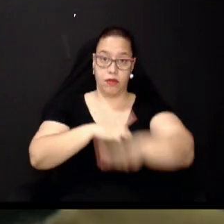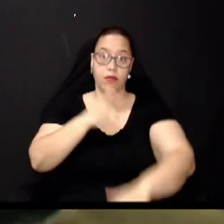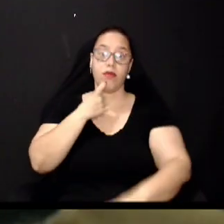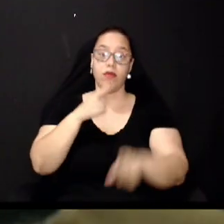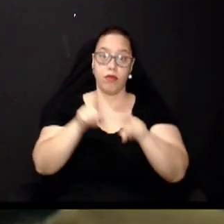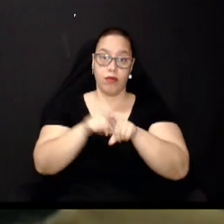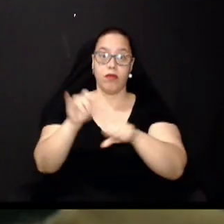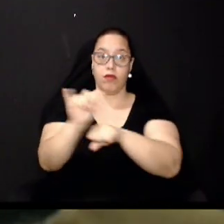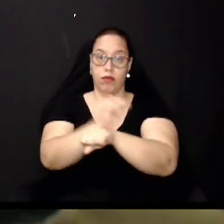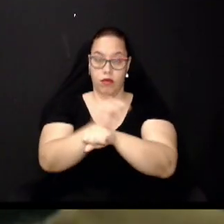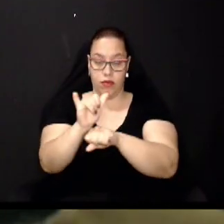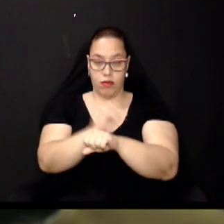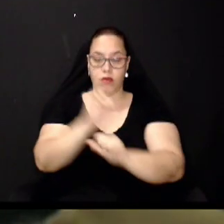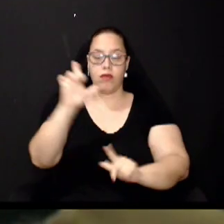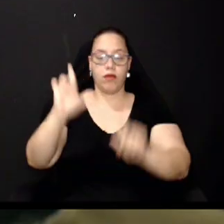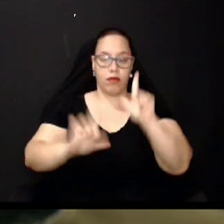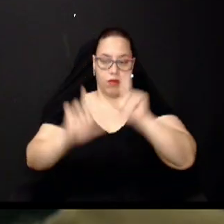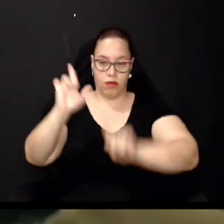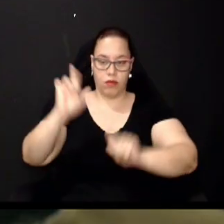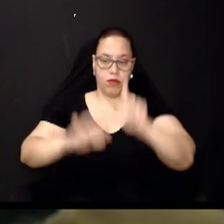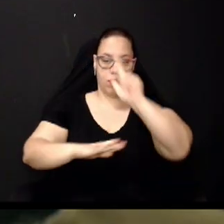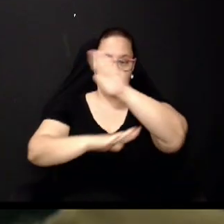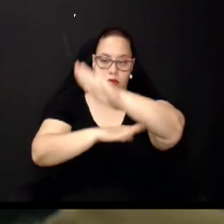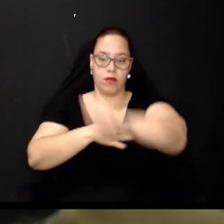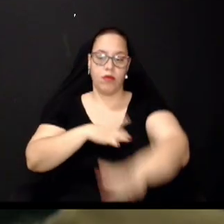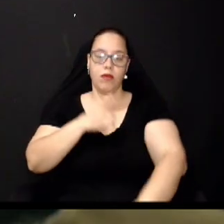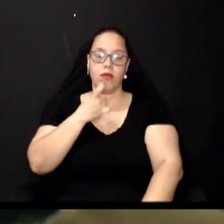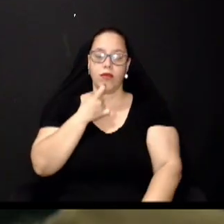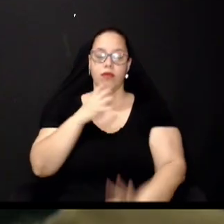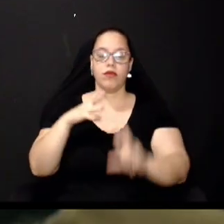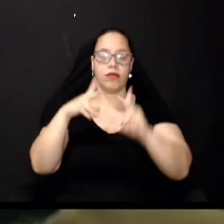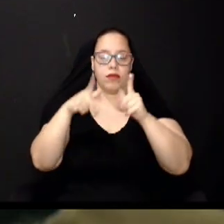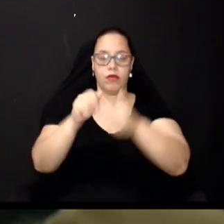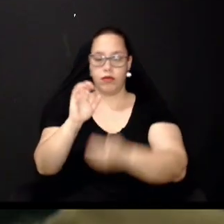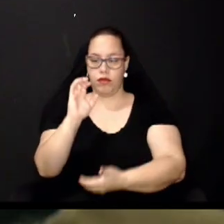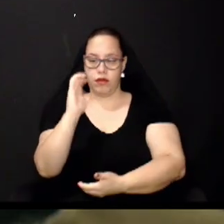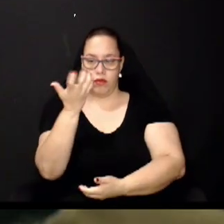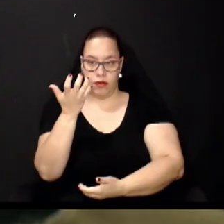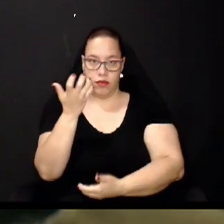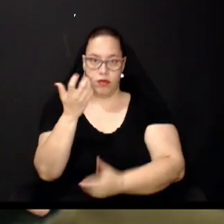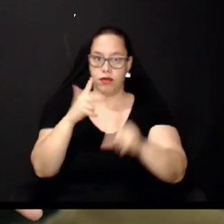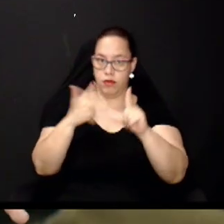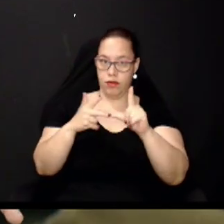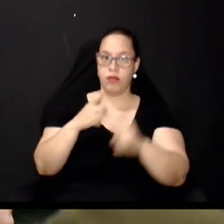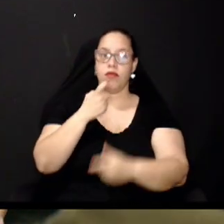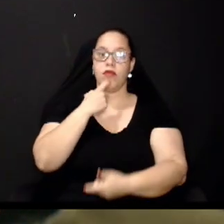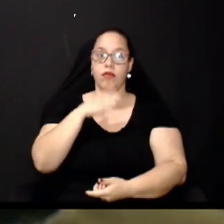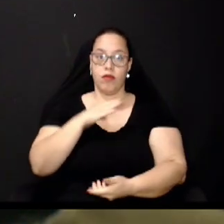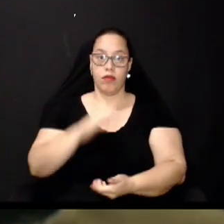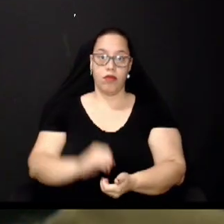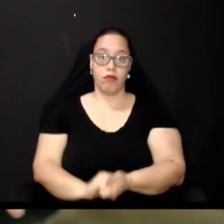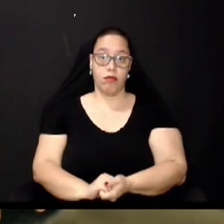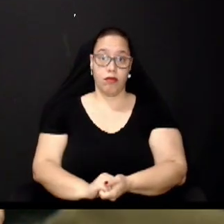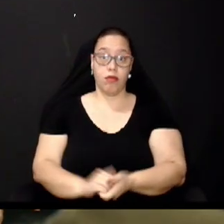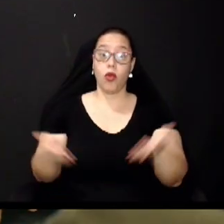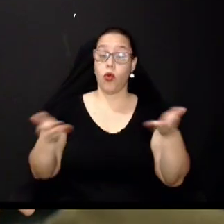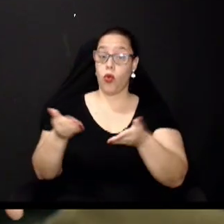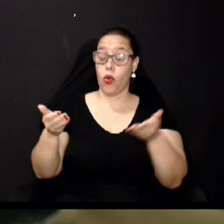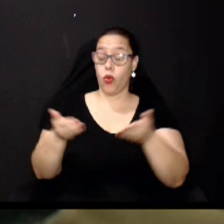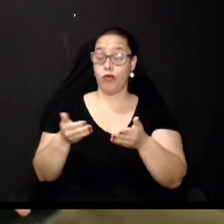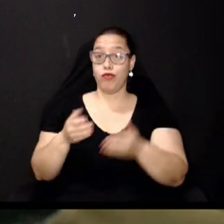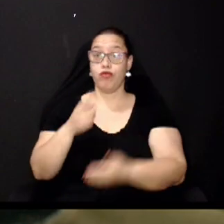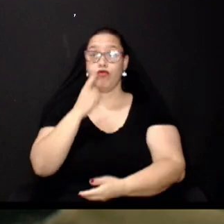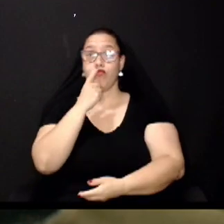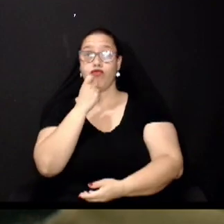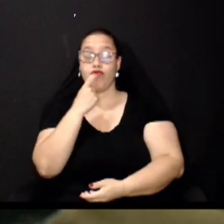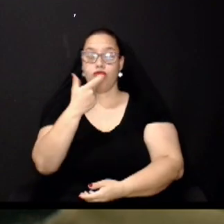TV Câmara Campinas. Você fique por dentro de tudo que acontece no Legislativo. Hoje, véspera de feriado, amanhã, dia 20 de